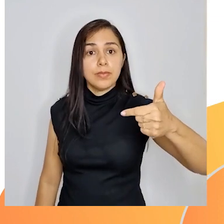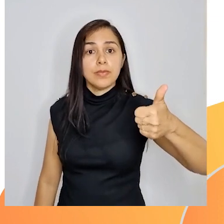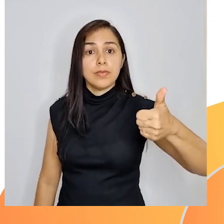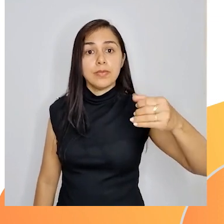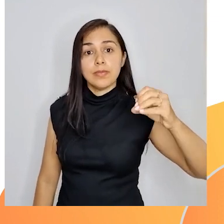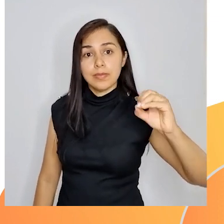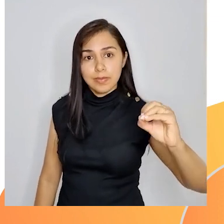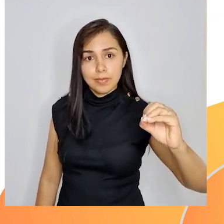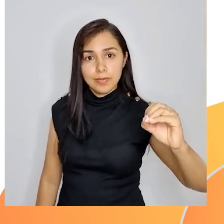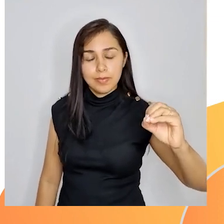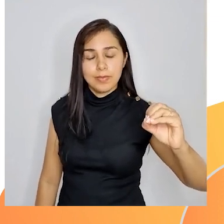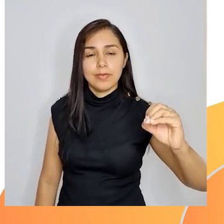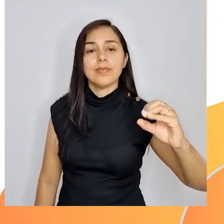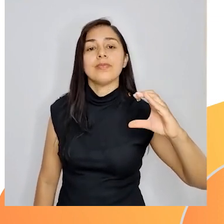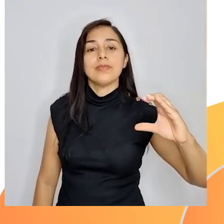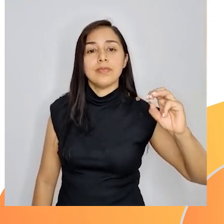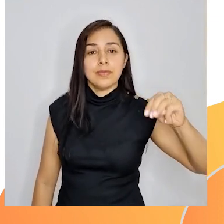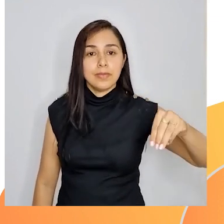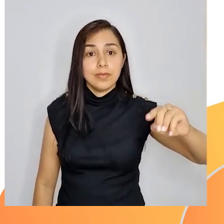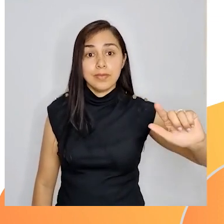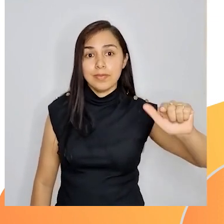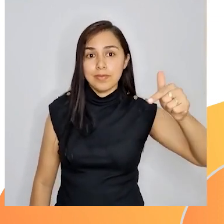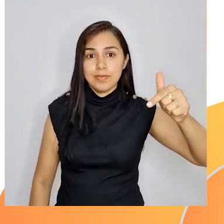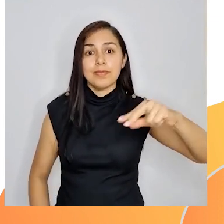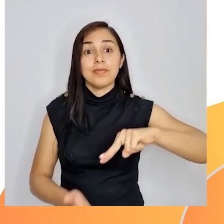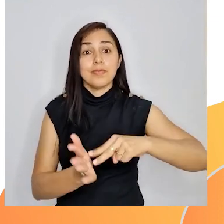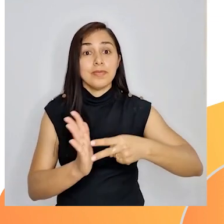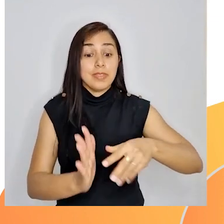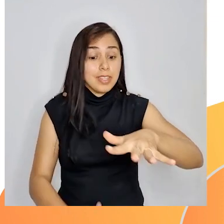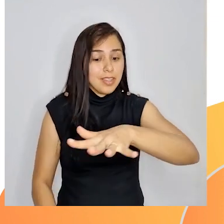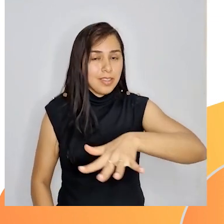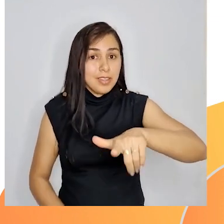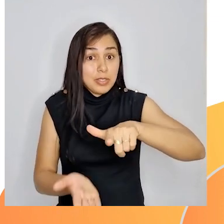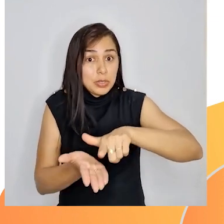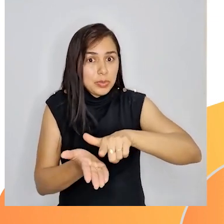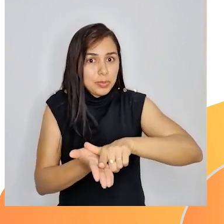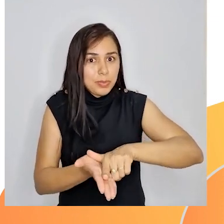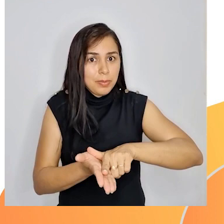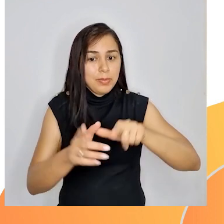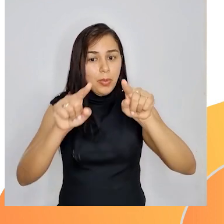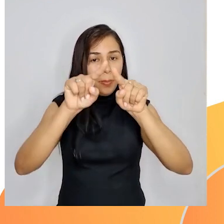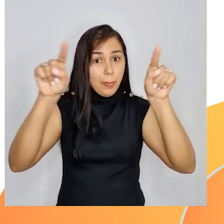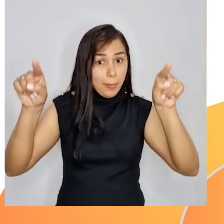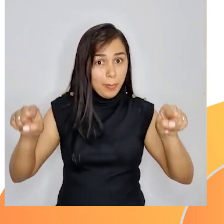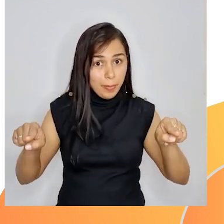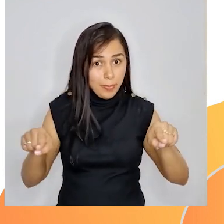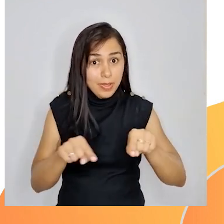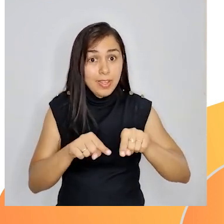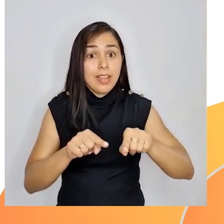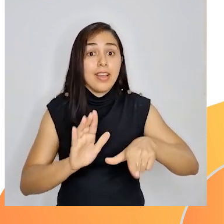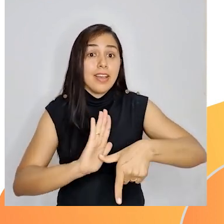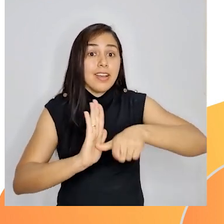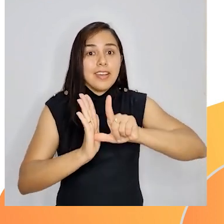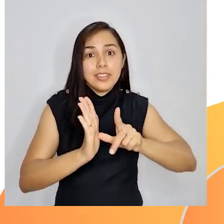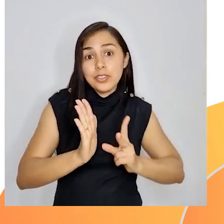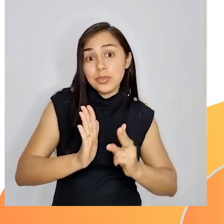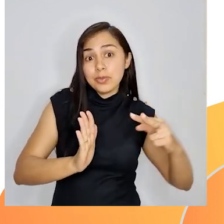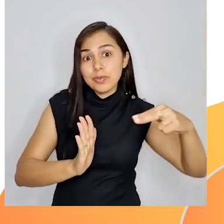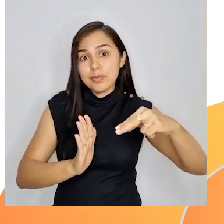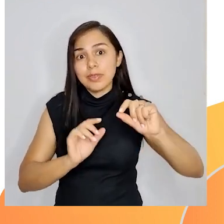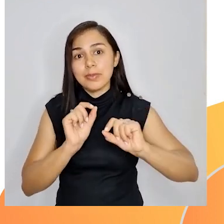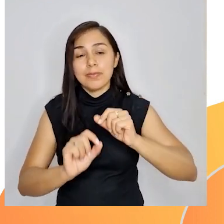é a área do cartão antes dele ser cortado E aí nós podemos marcar Alternativa de